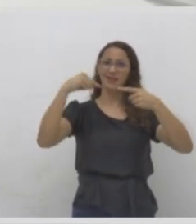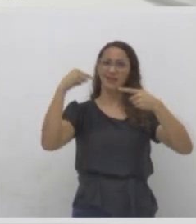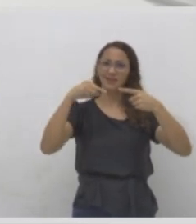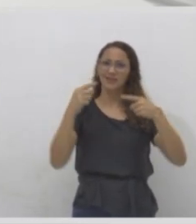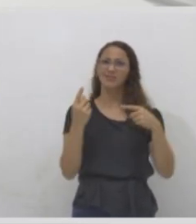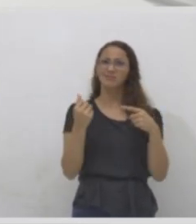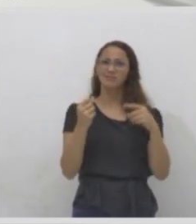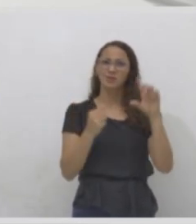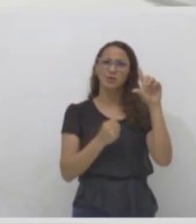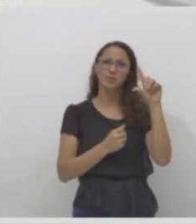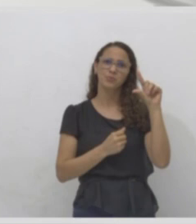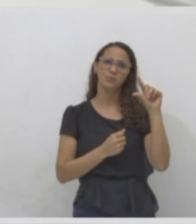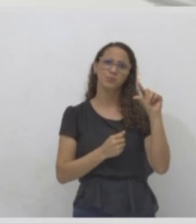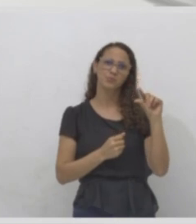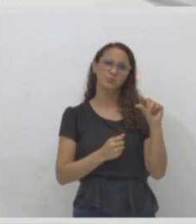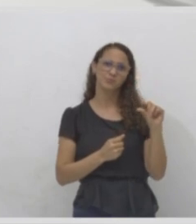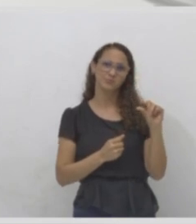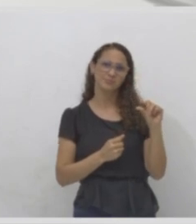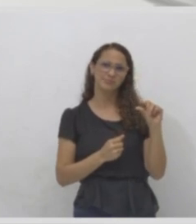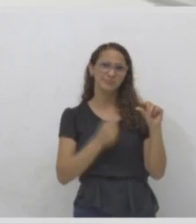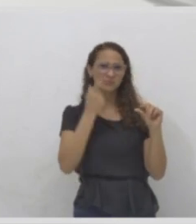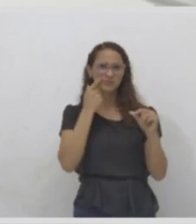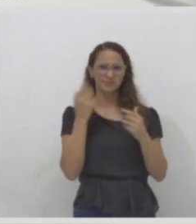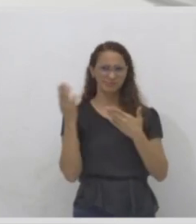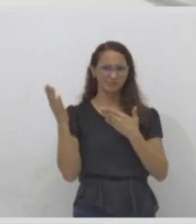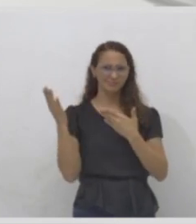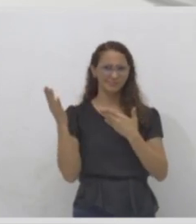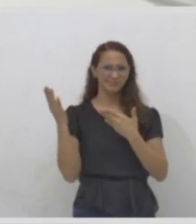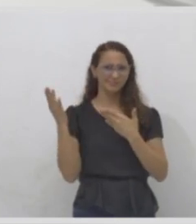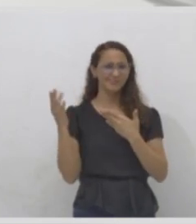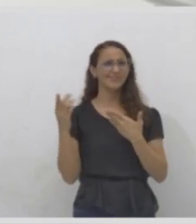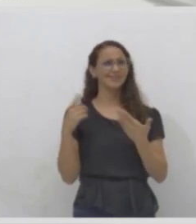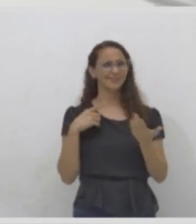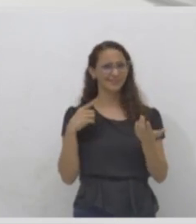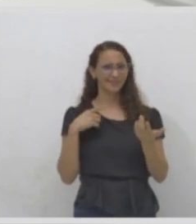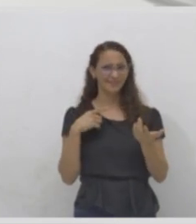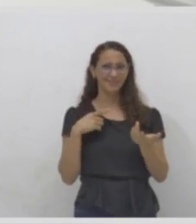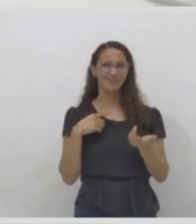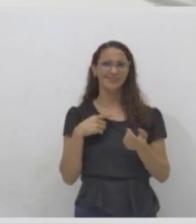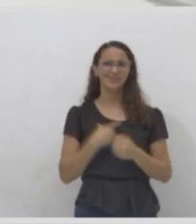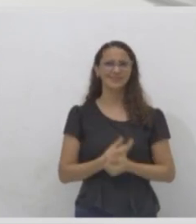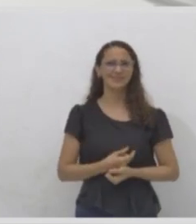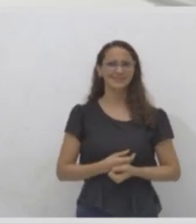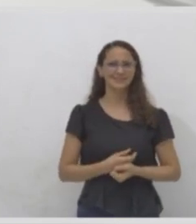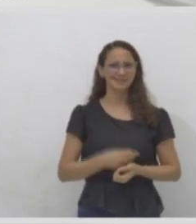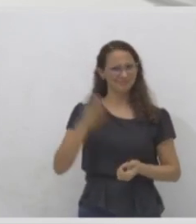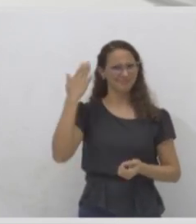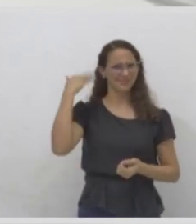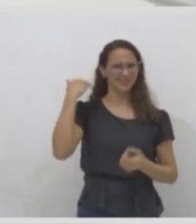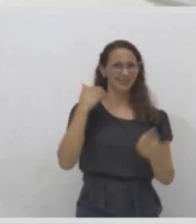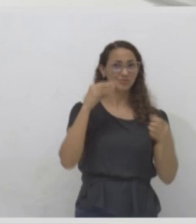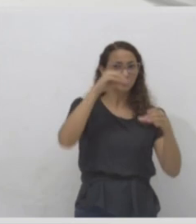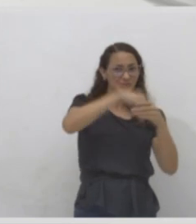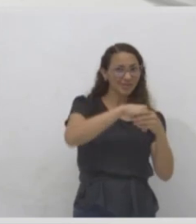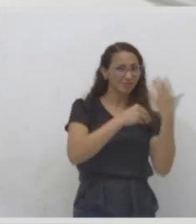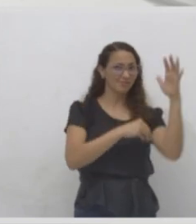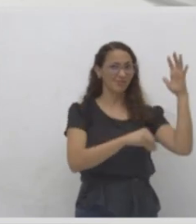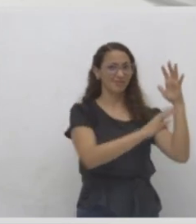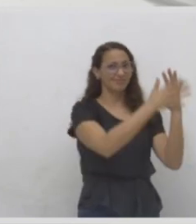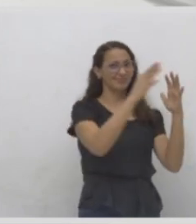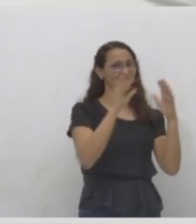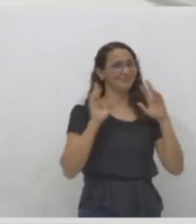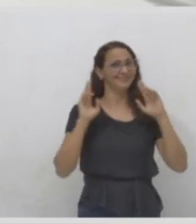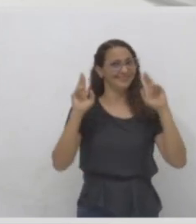não é um seringal nativo. É muito mais fácil você vir da sua casa, colher nesse seringal e voltar do que você se embrenhar na